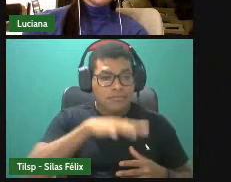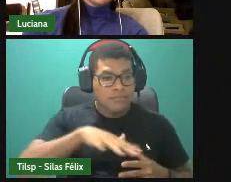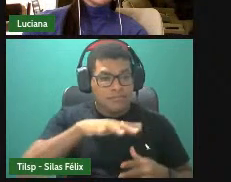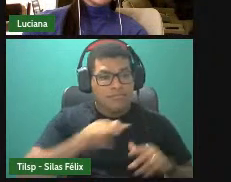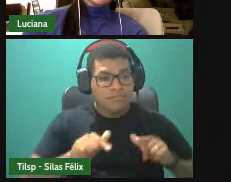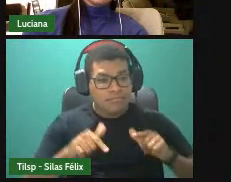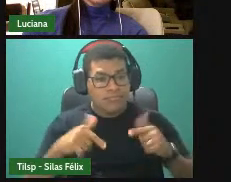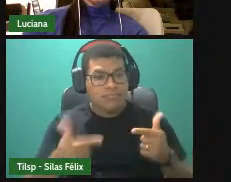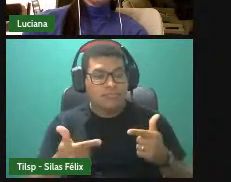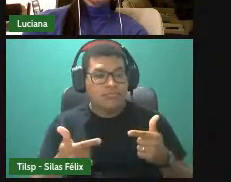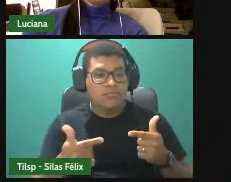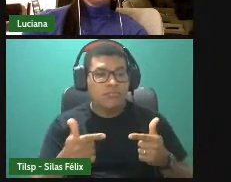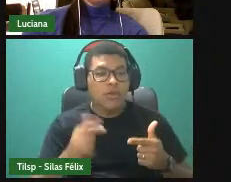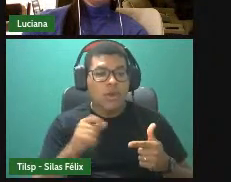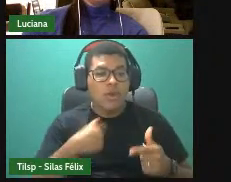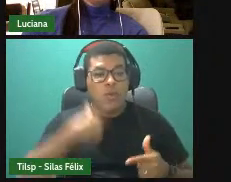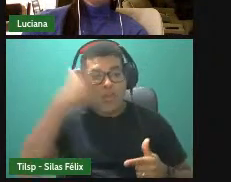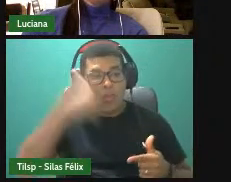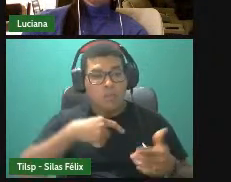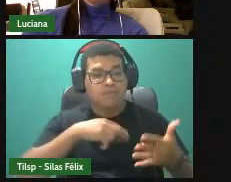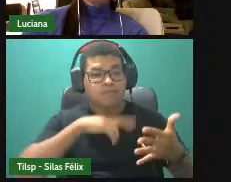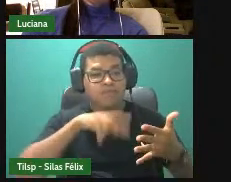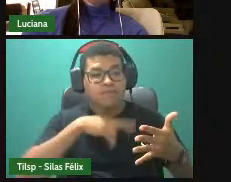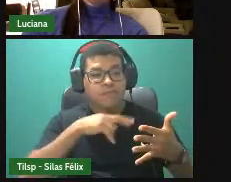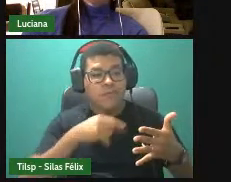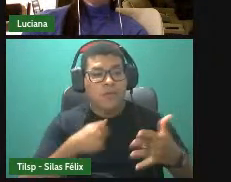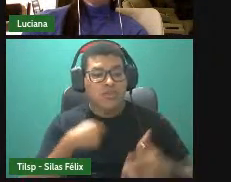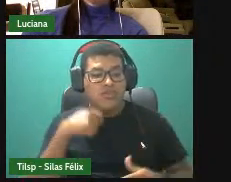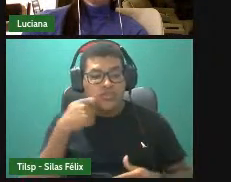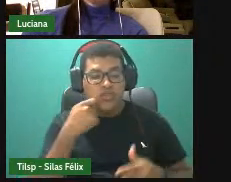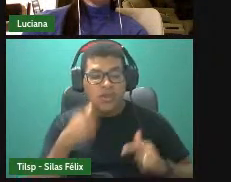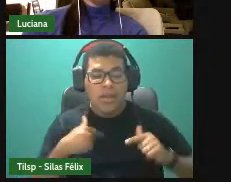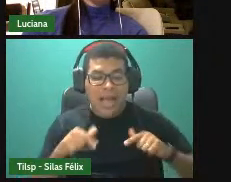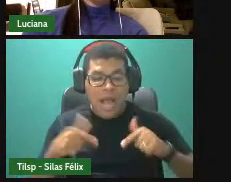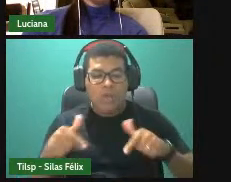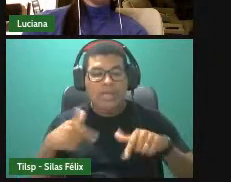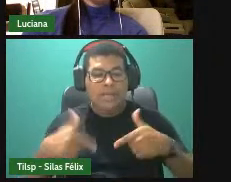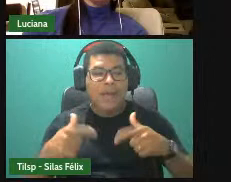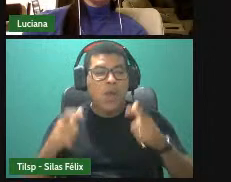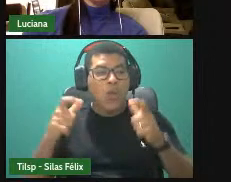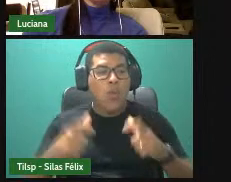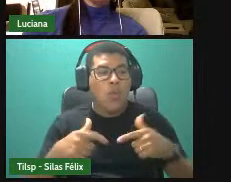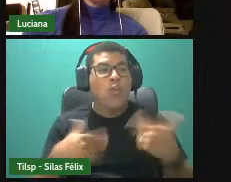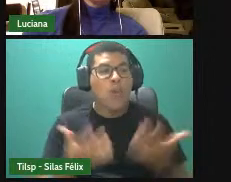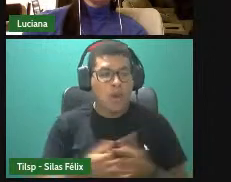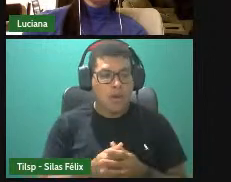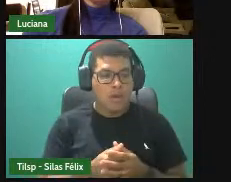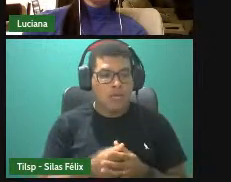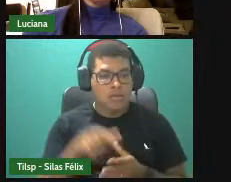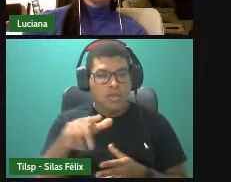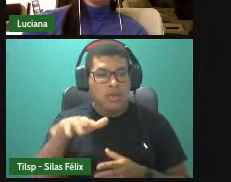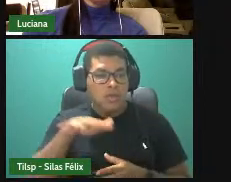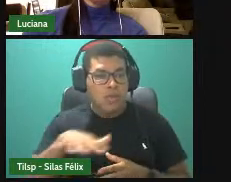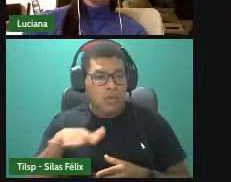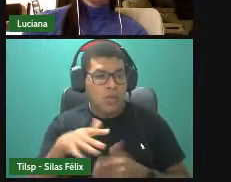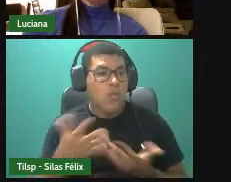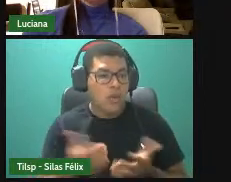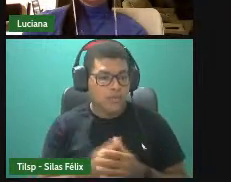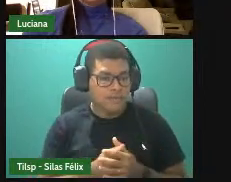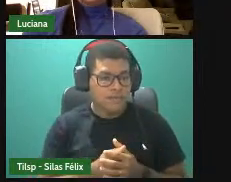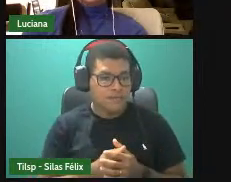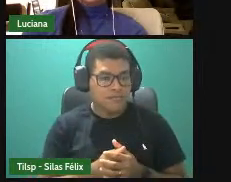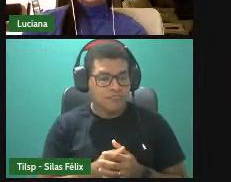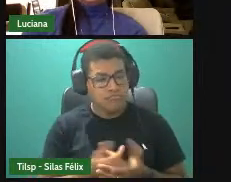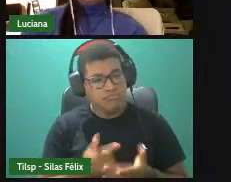né? Onde é que o perito odontológico atuaria, tá? Quais que seriam o seu campo de trabalho, ok? Então, a